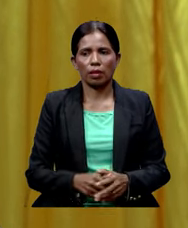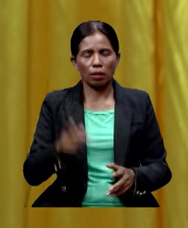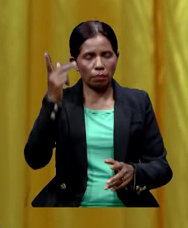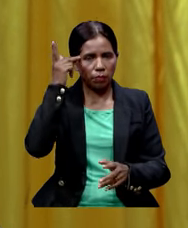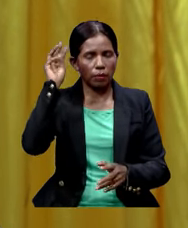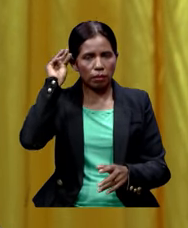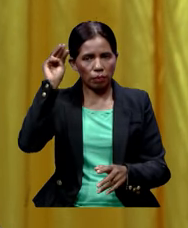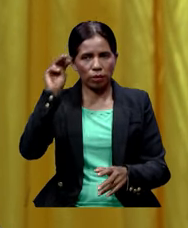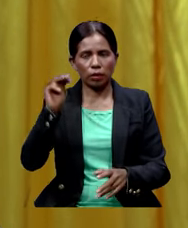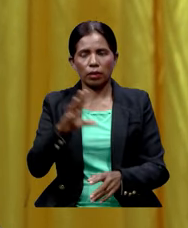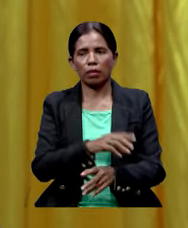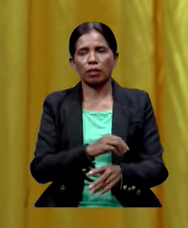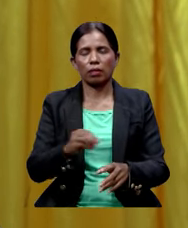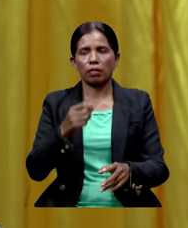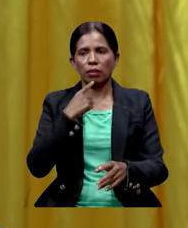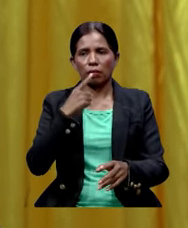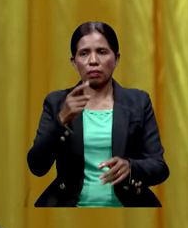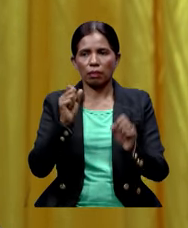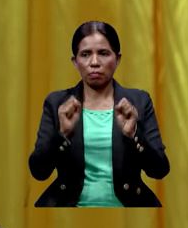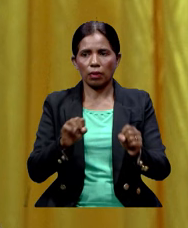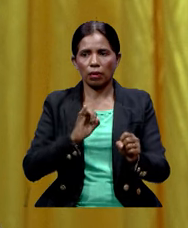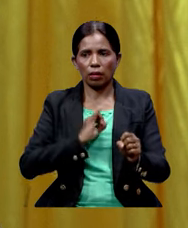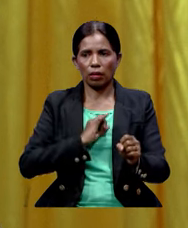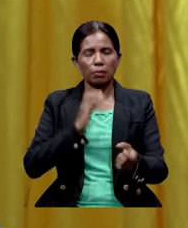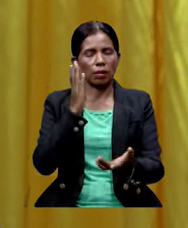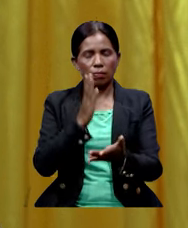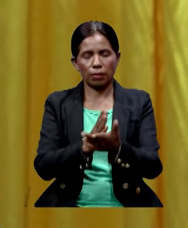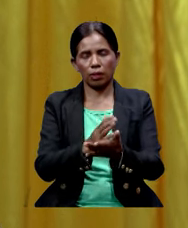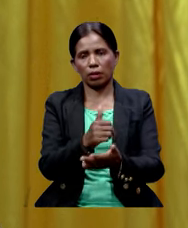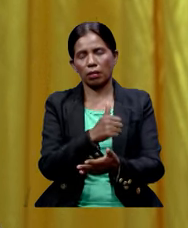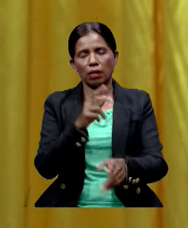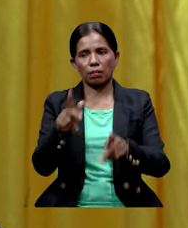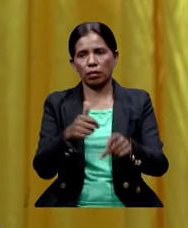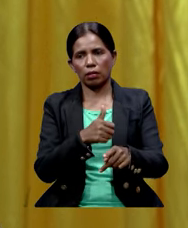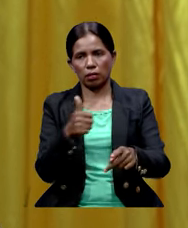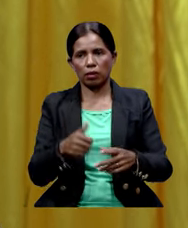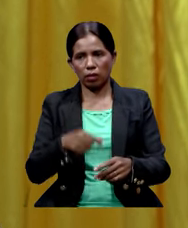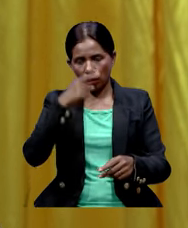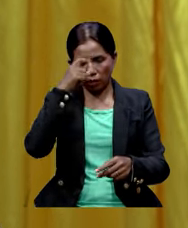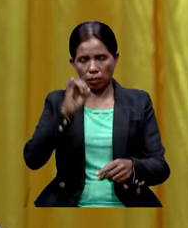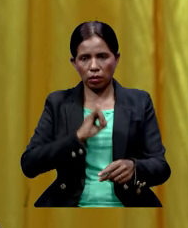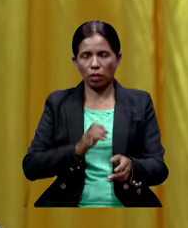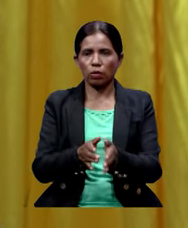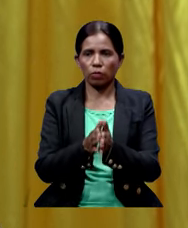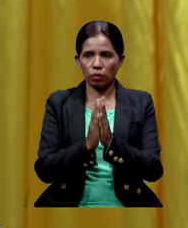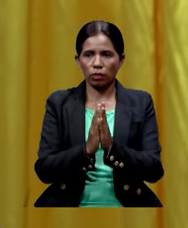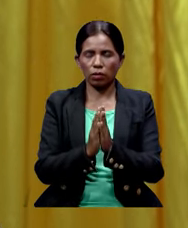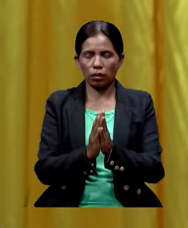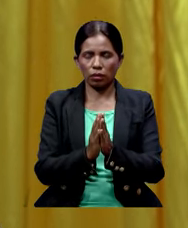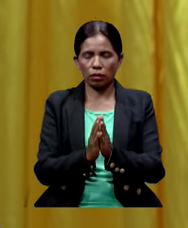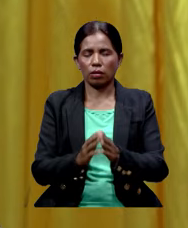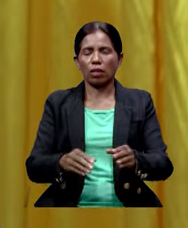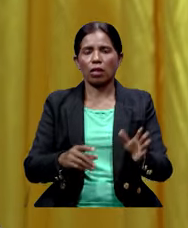Primeiro-ministro, bele engenheira, e ao bele engenheiro ser selo. Também é um bom uso,